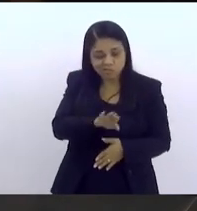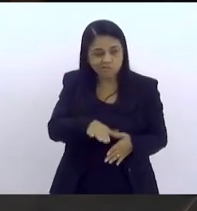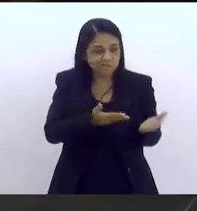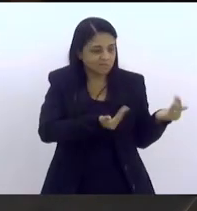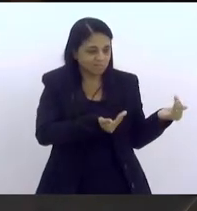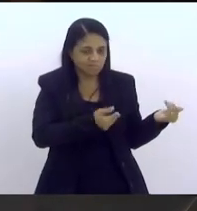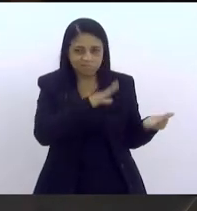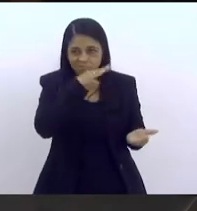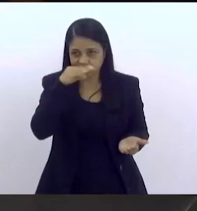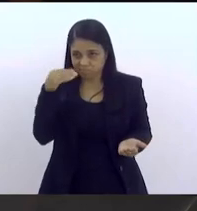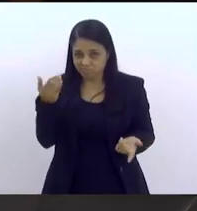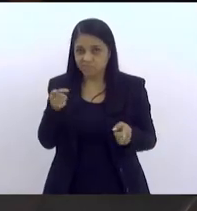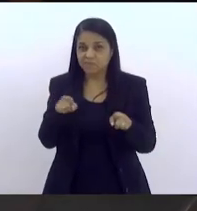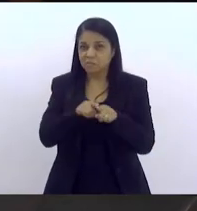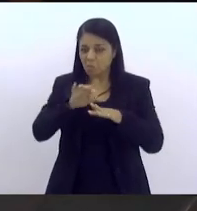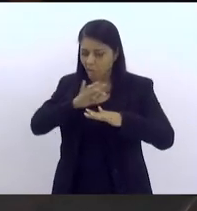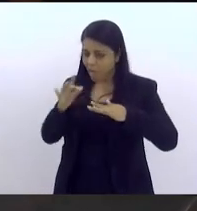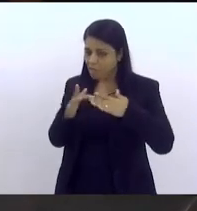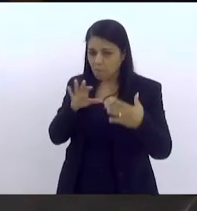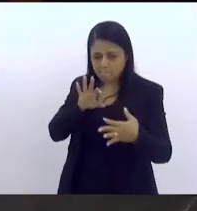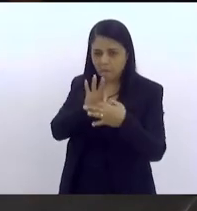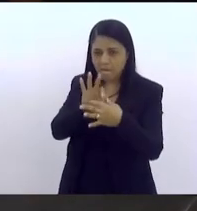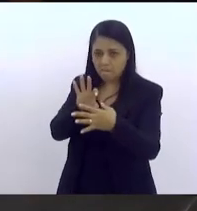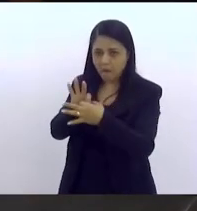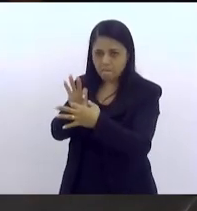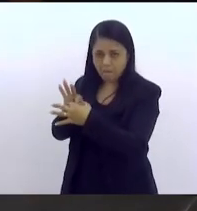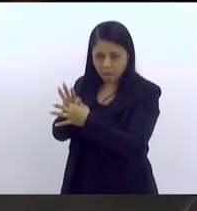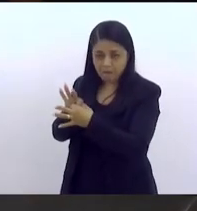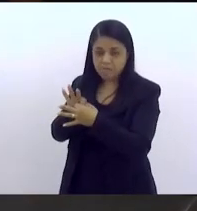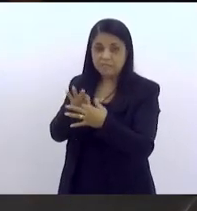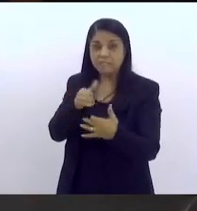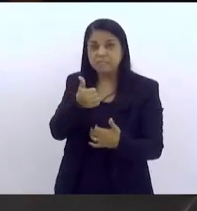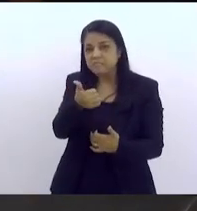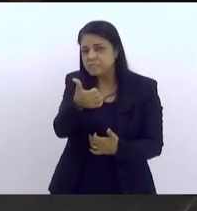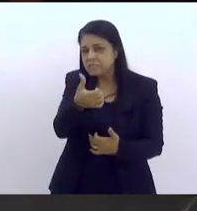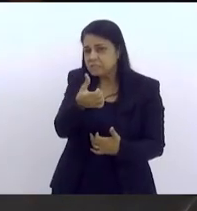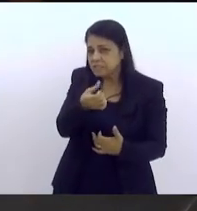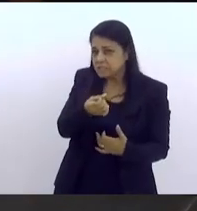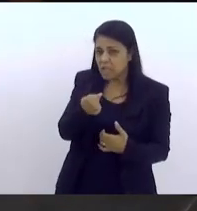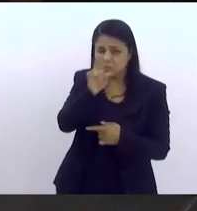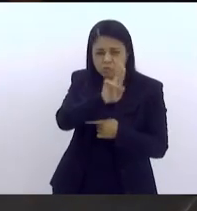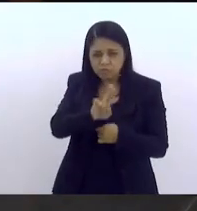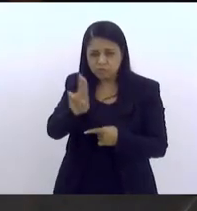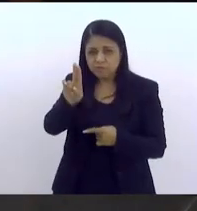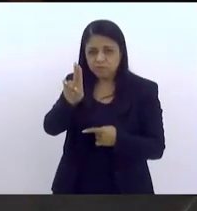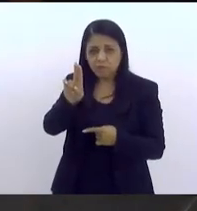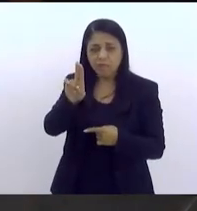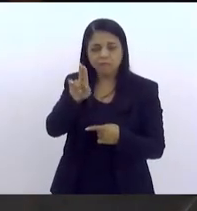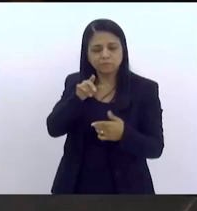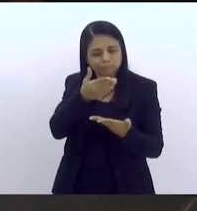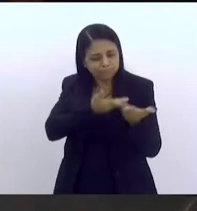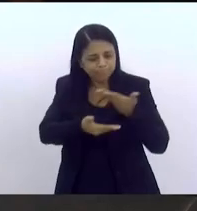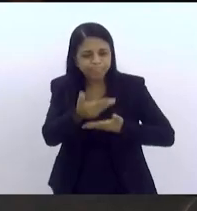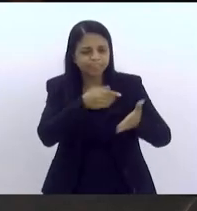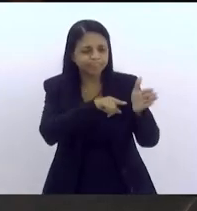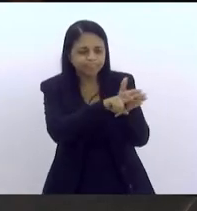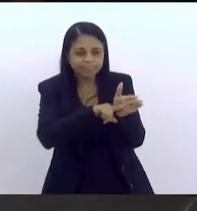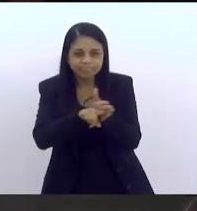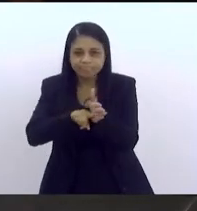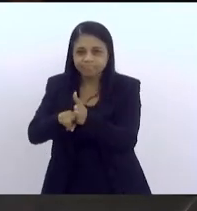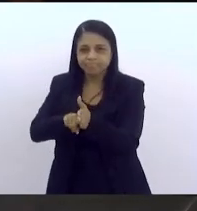é uma rede constituída por mais de 16 universidades né pesquisadores de